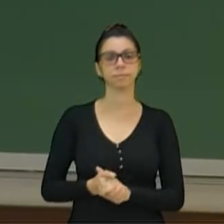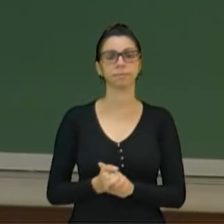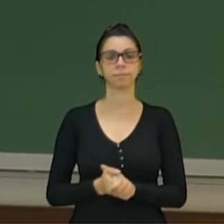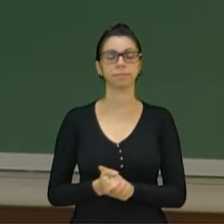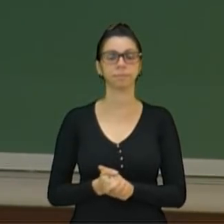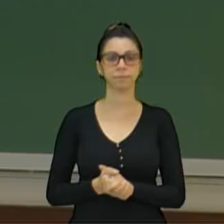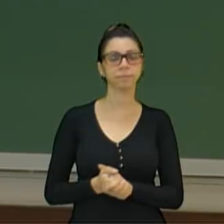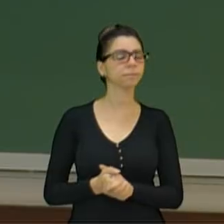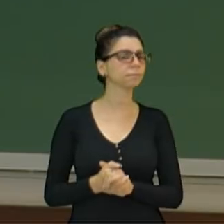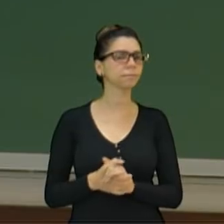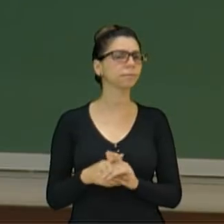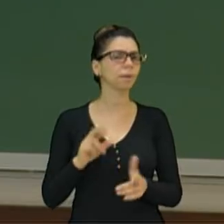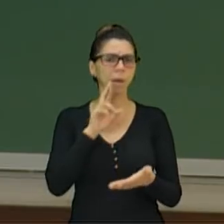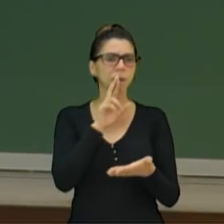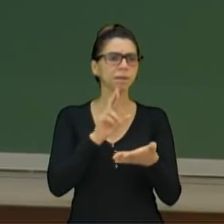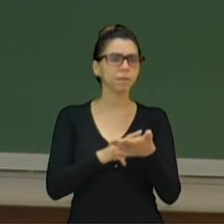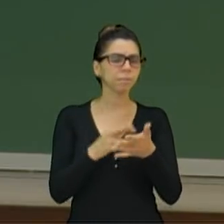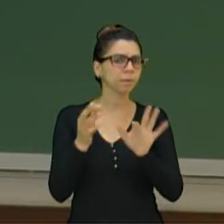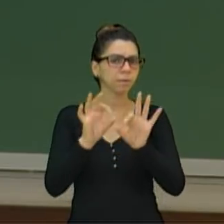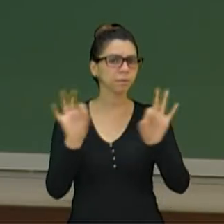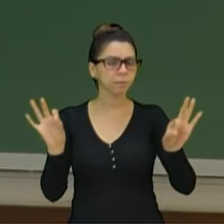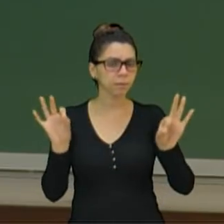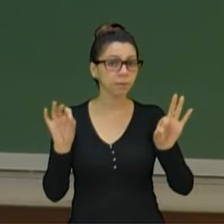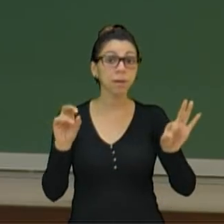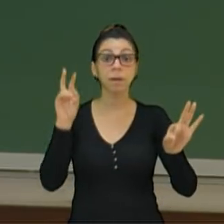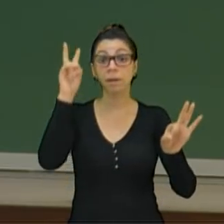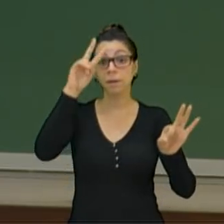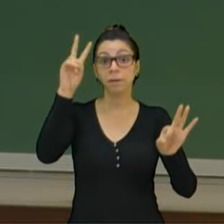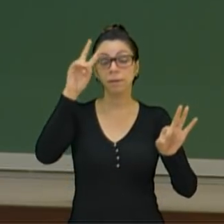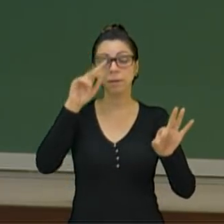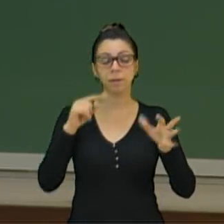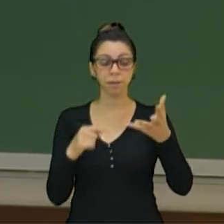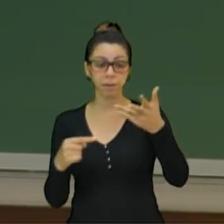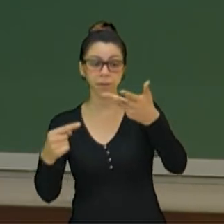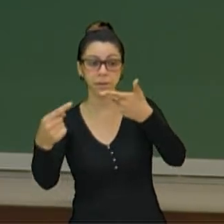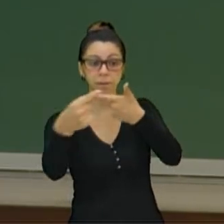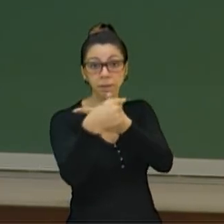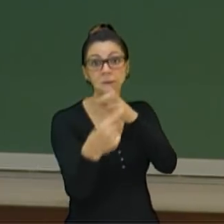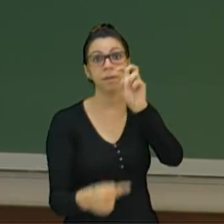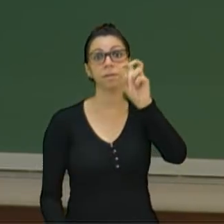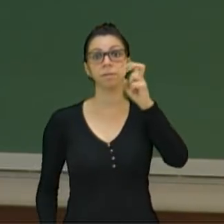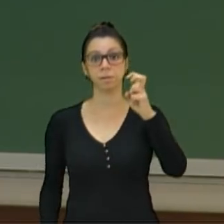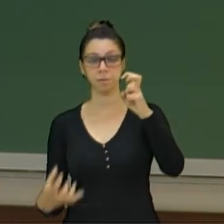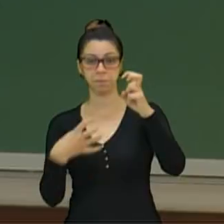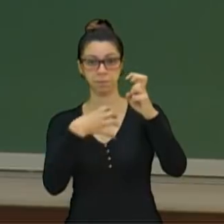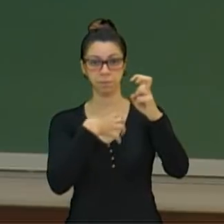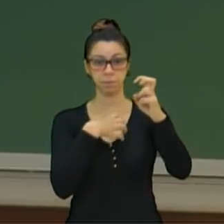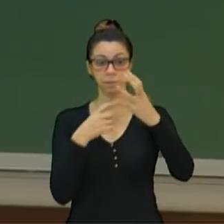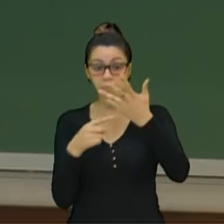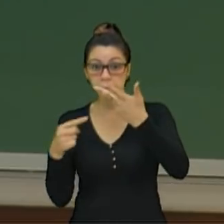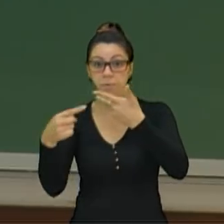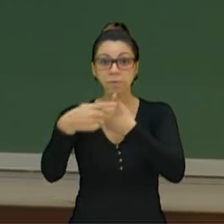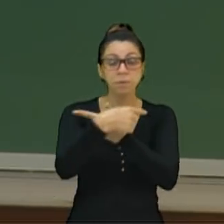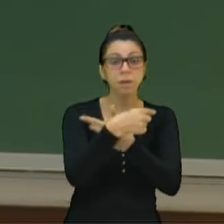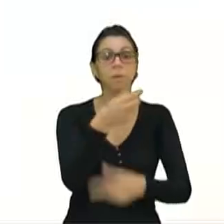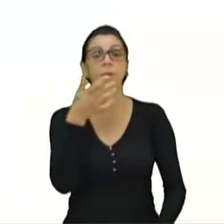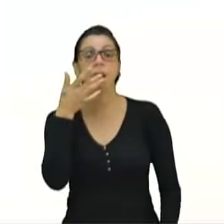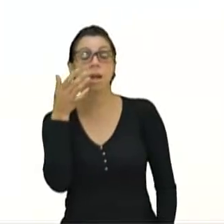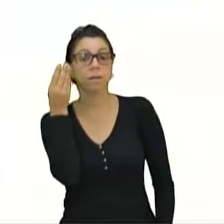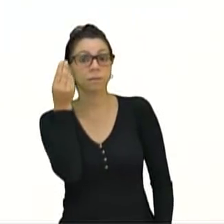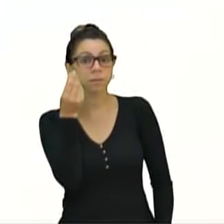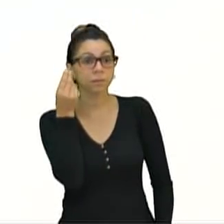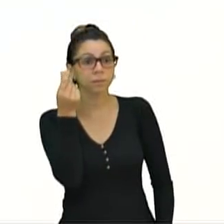alternativas, qual é a resposta correta? Lembra a relação que eu fiz? 5 sentidos, 5 sabores? Letra